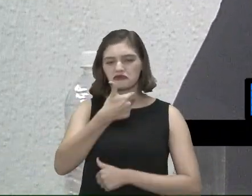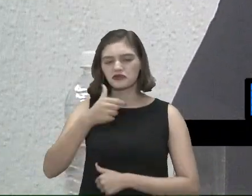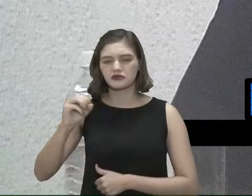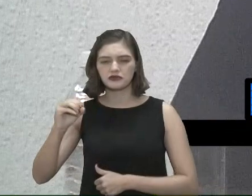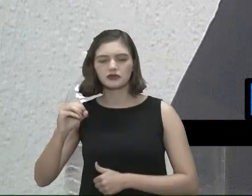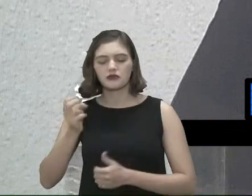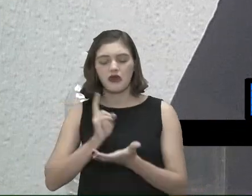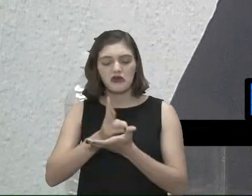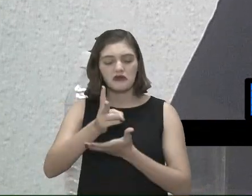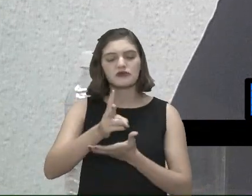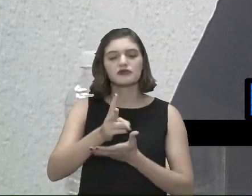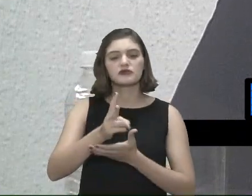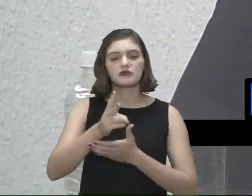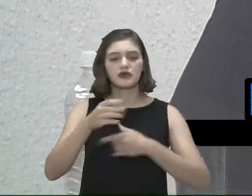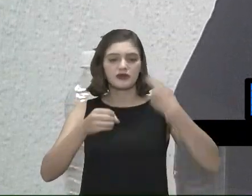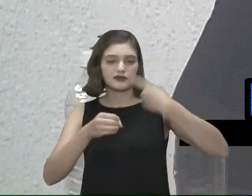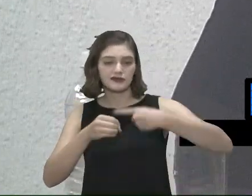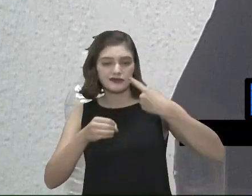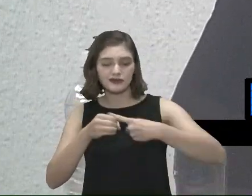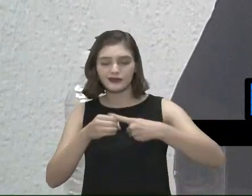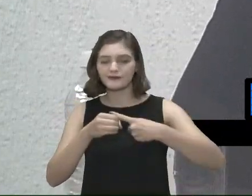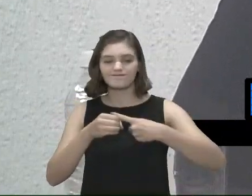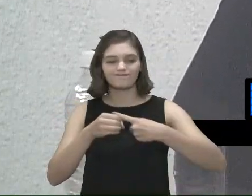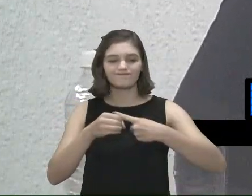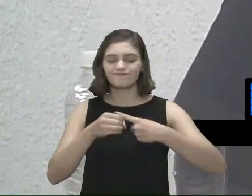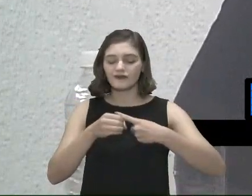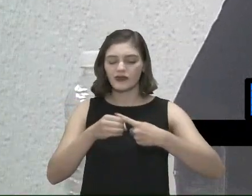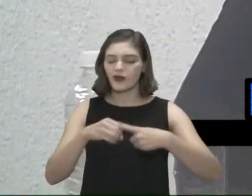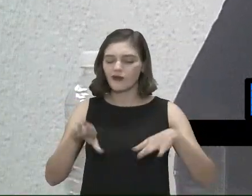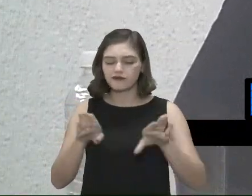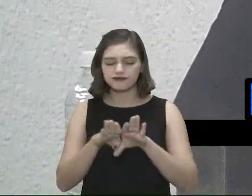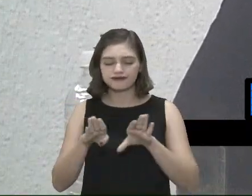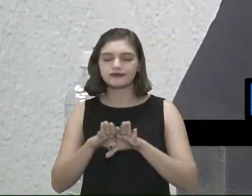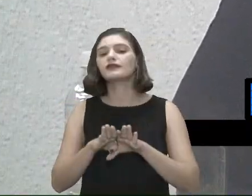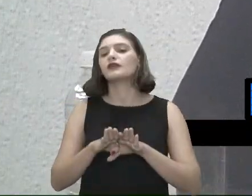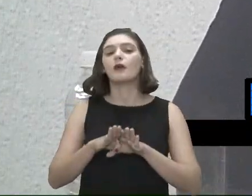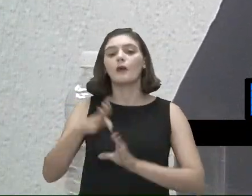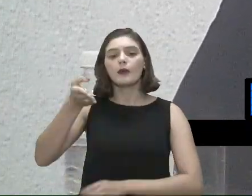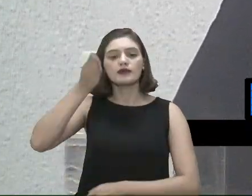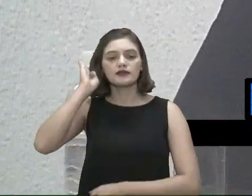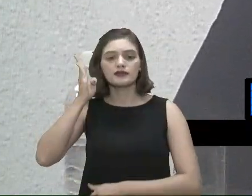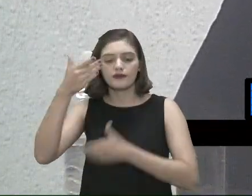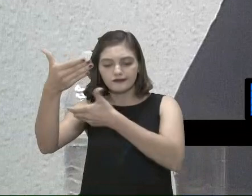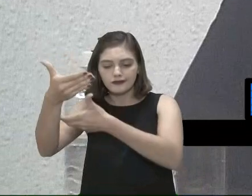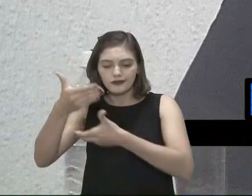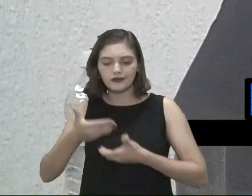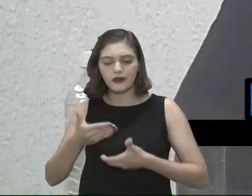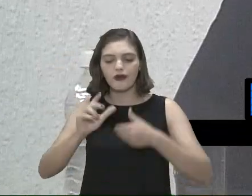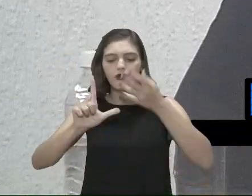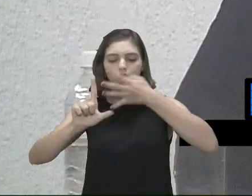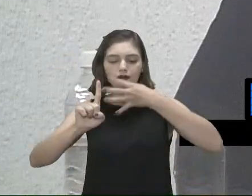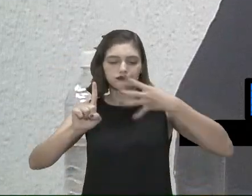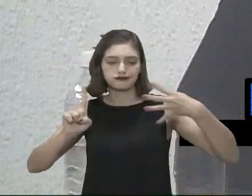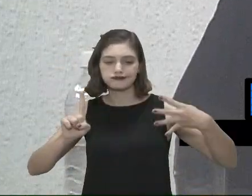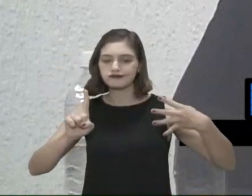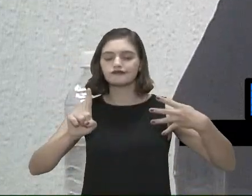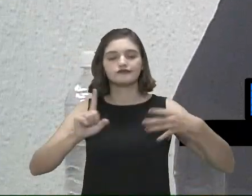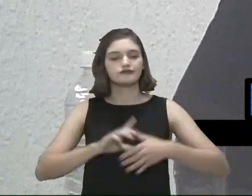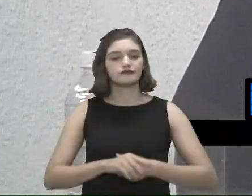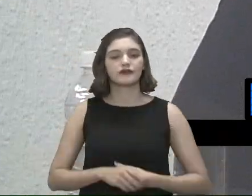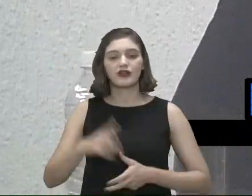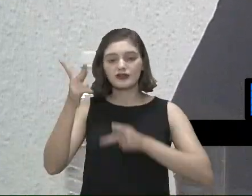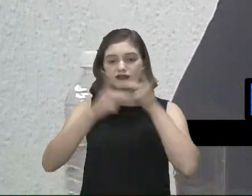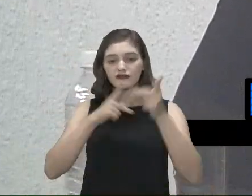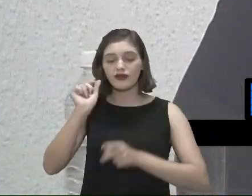continua sendo uma cidade extremamente conservadora, continua sendo uma cidade que não acolhe a população LGBTQIAPN+. Quando se